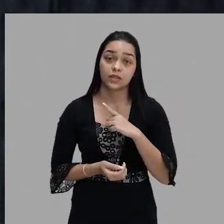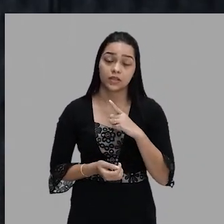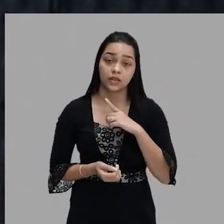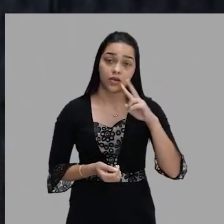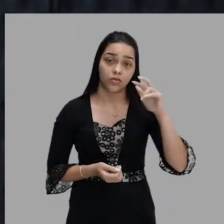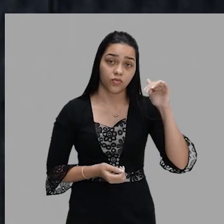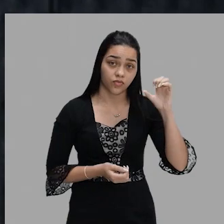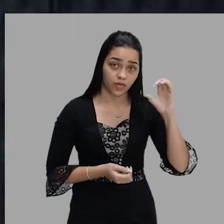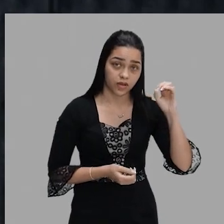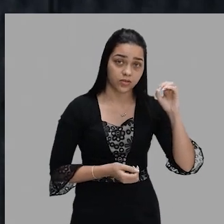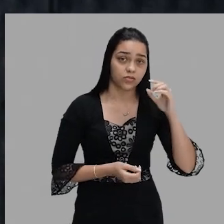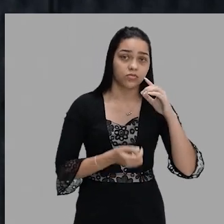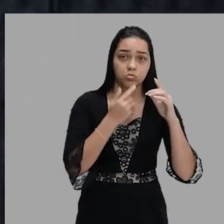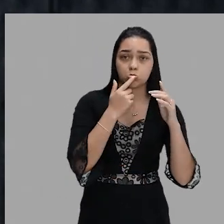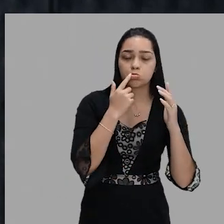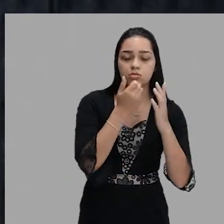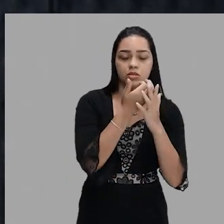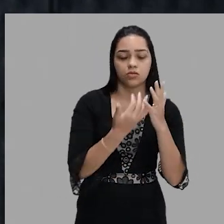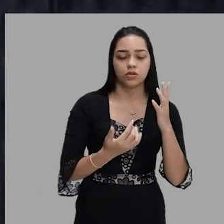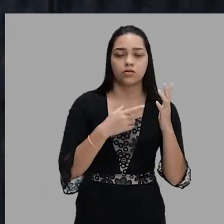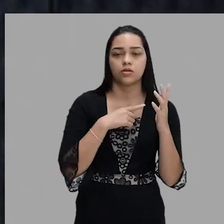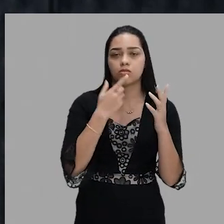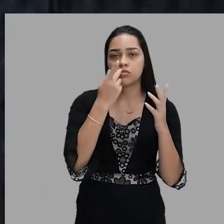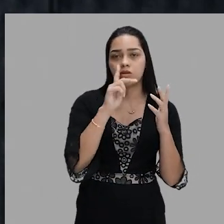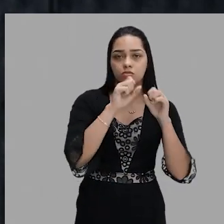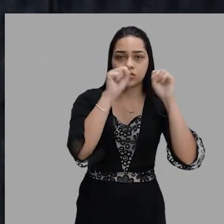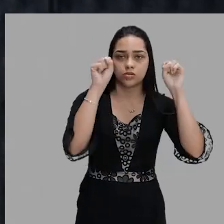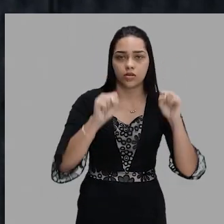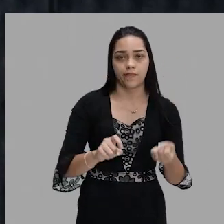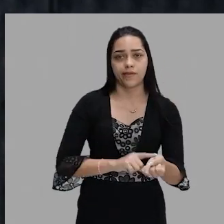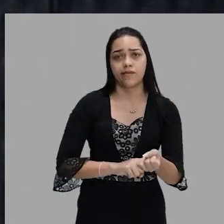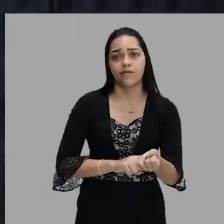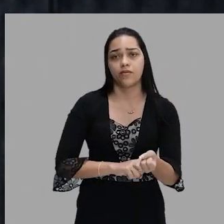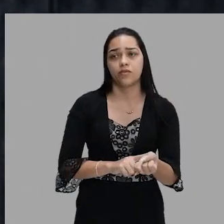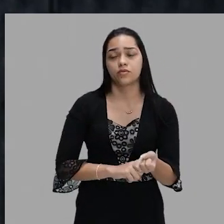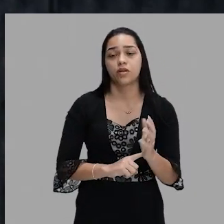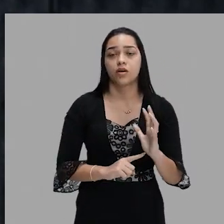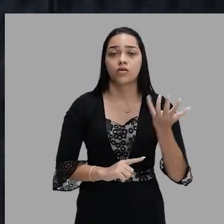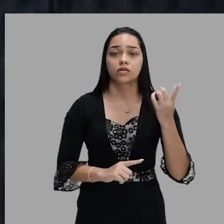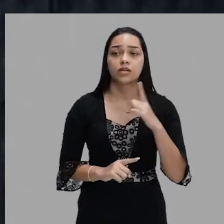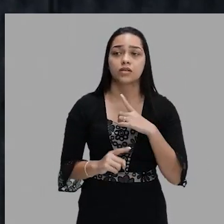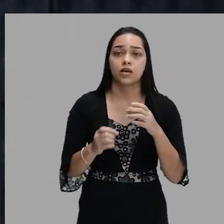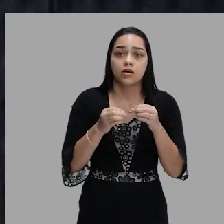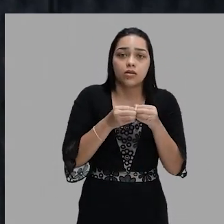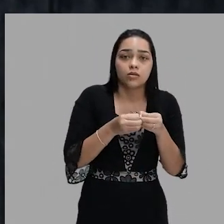vaso sanguíneo ali no seu sistema nervoso, de repente acontece um